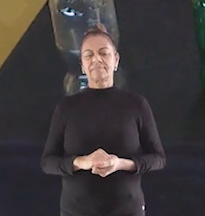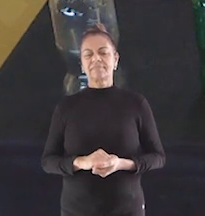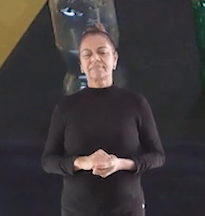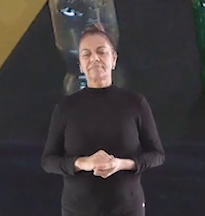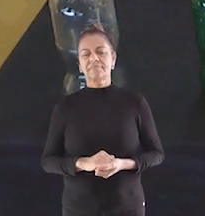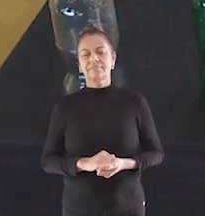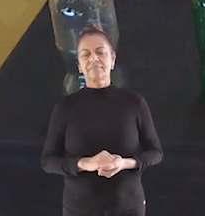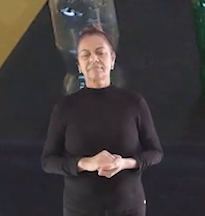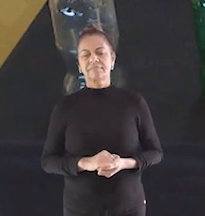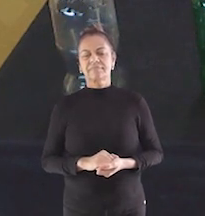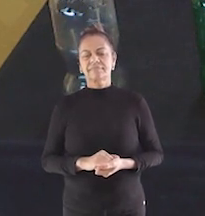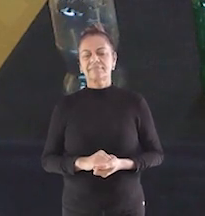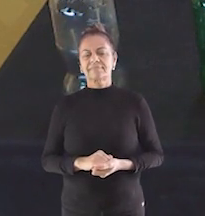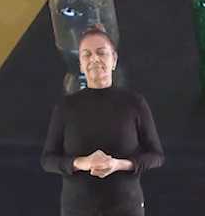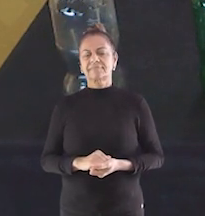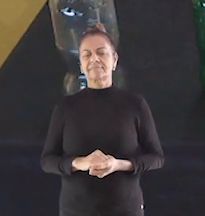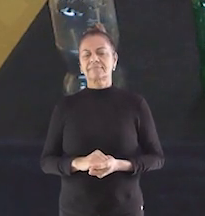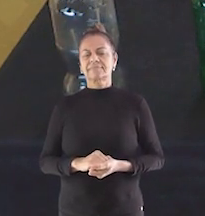dando aquele formato.